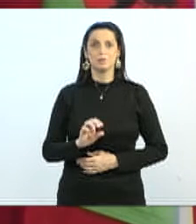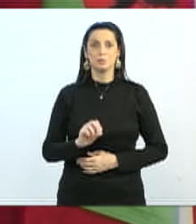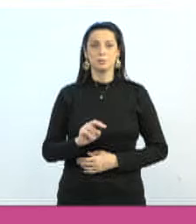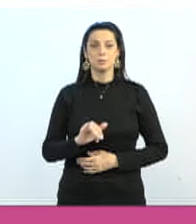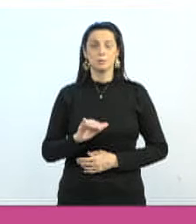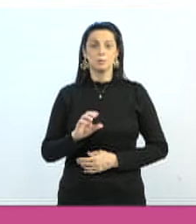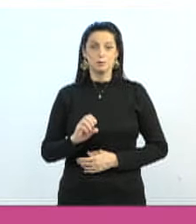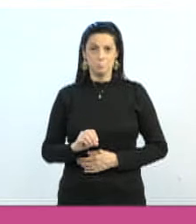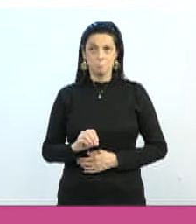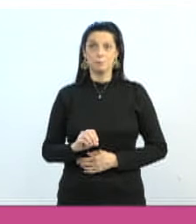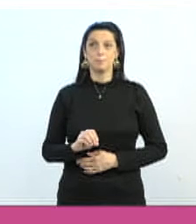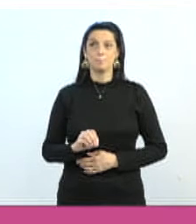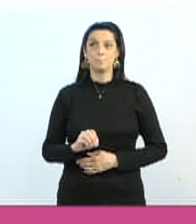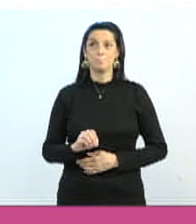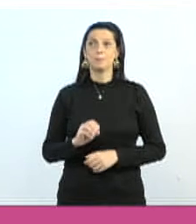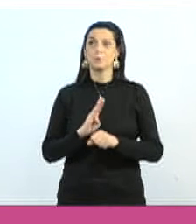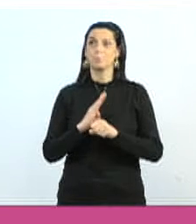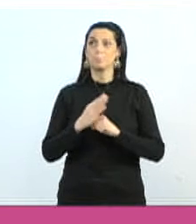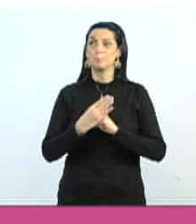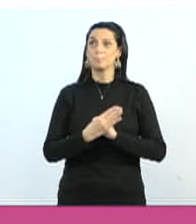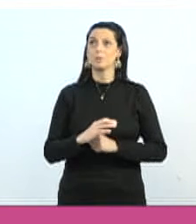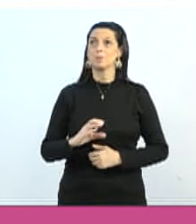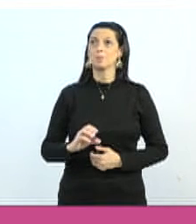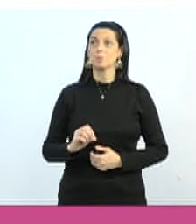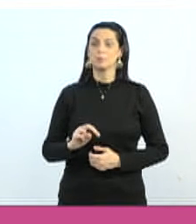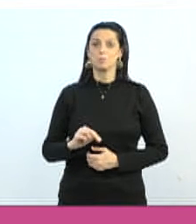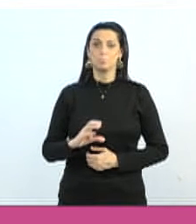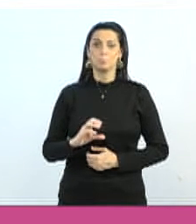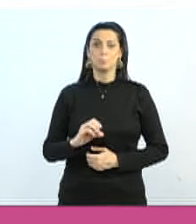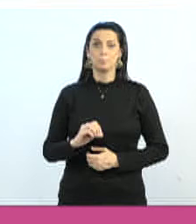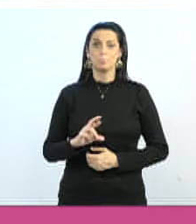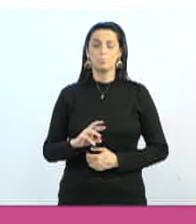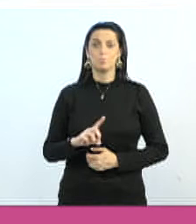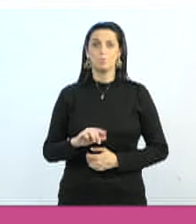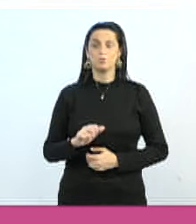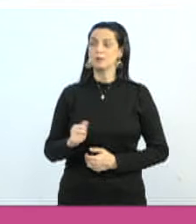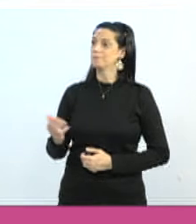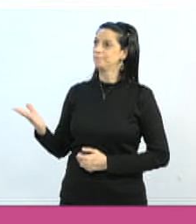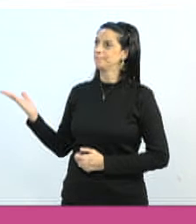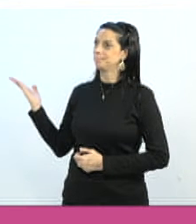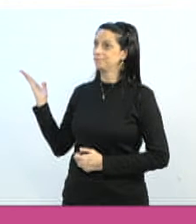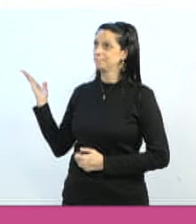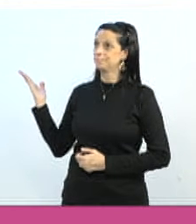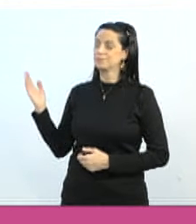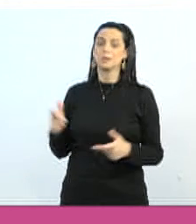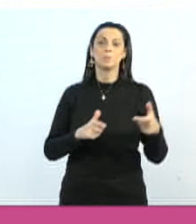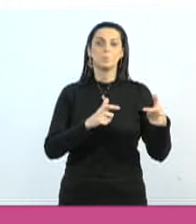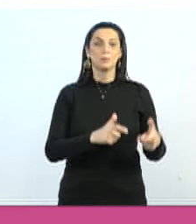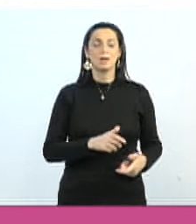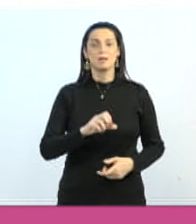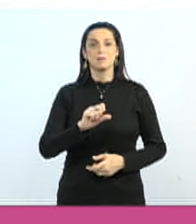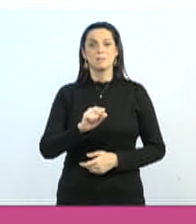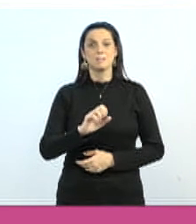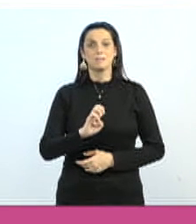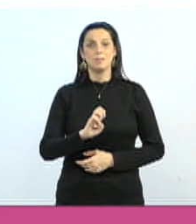na Grande Concórdia. E também nós temos fotos, né, do qual a CEURB executou a manutenção e